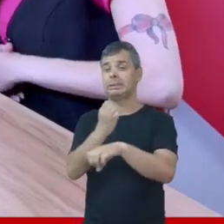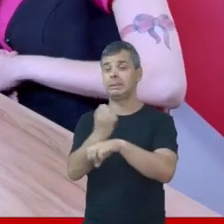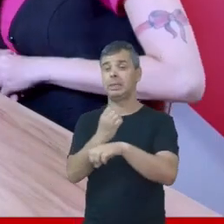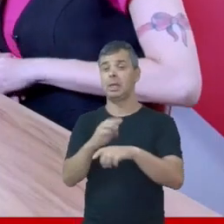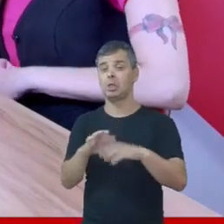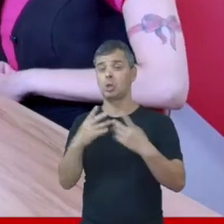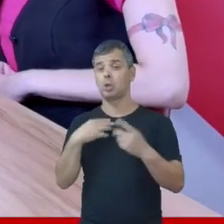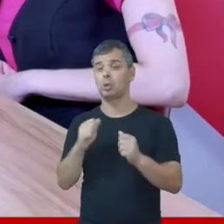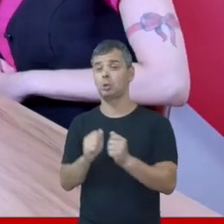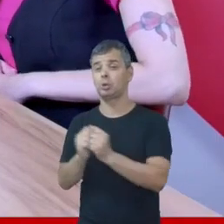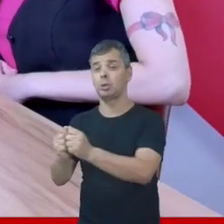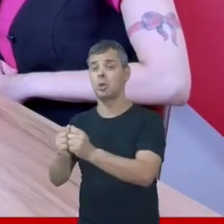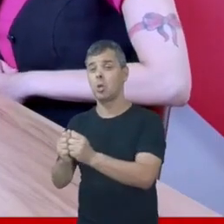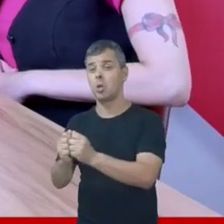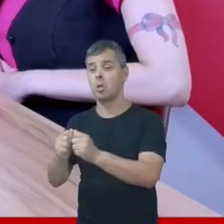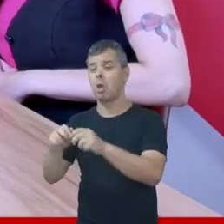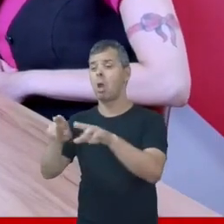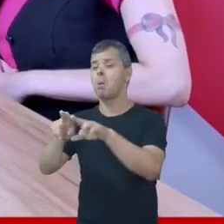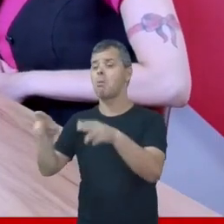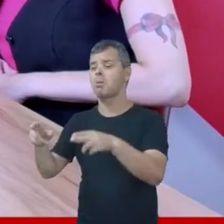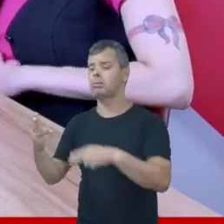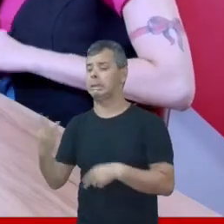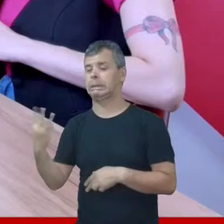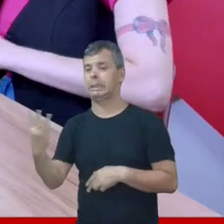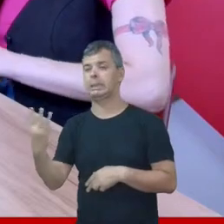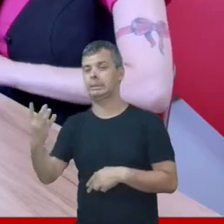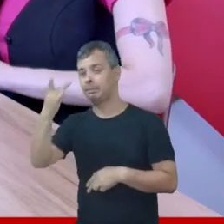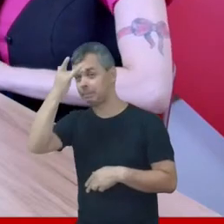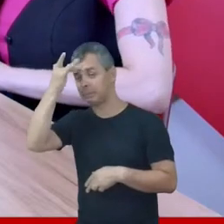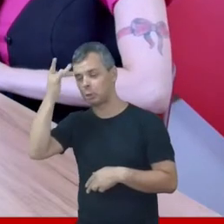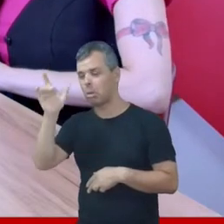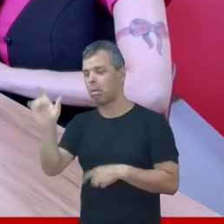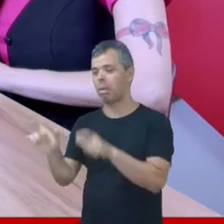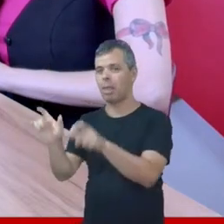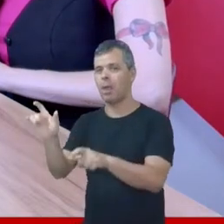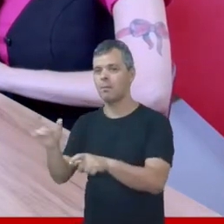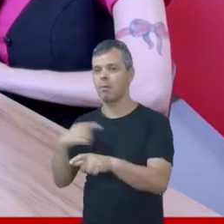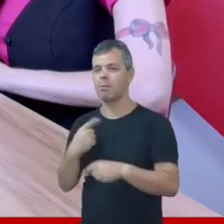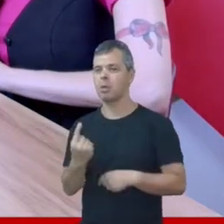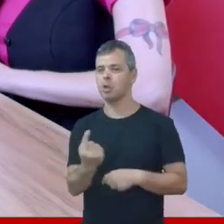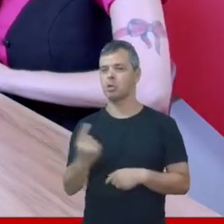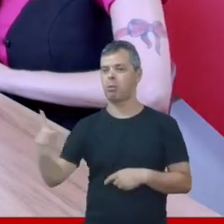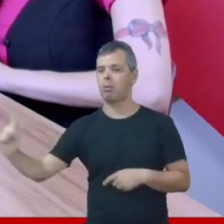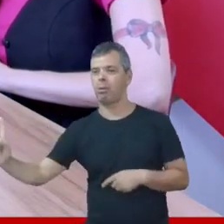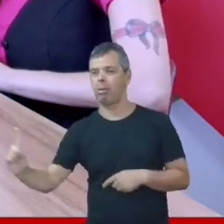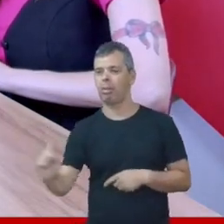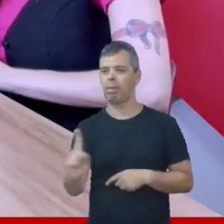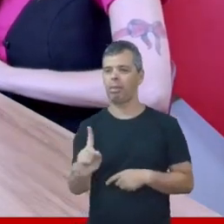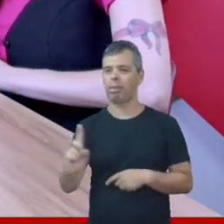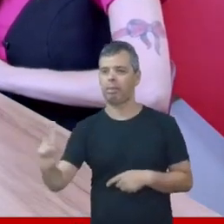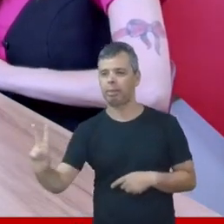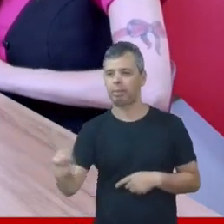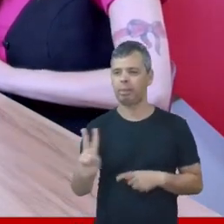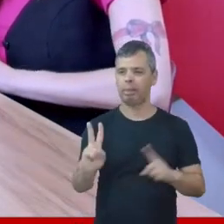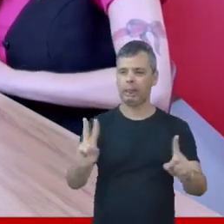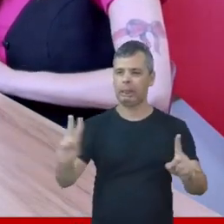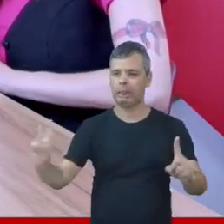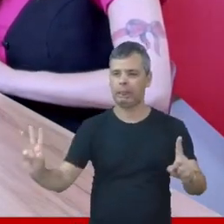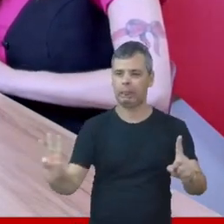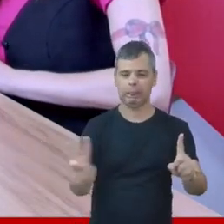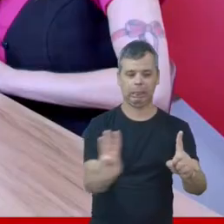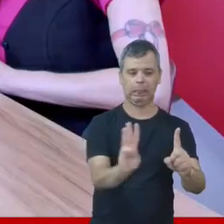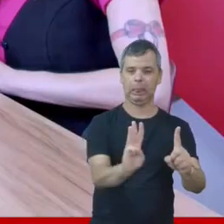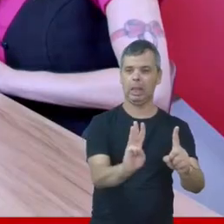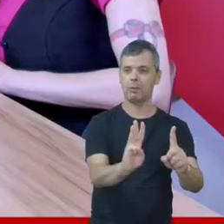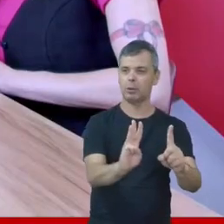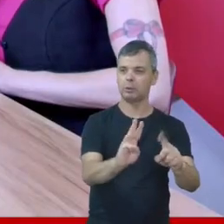aí, ao lado, tinha uma mesa com 3 pessoas. Essas 3 pessoas viram que eu tava sozinho, foram lá, né? Você tá sozinho? Falei, tô. Falei, senta